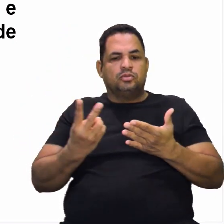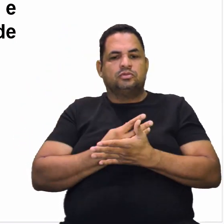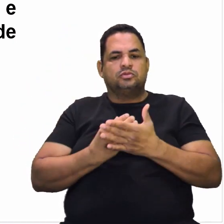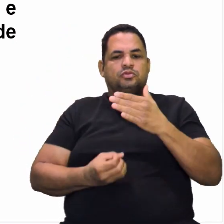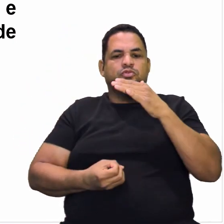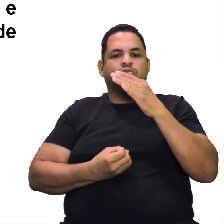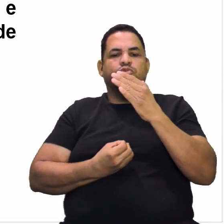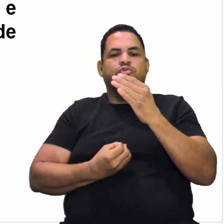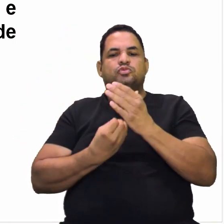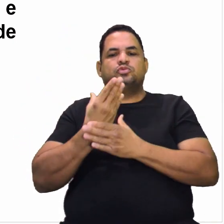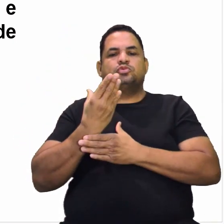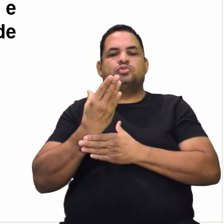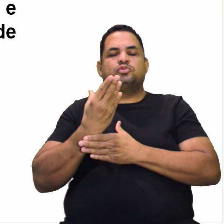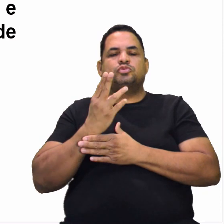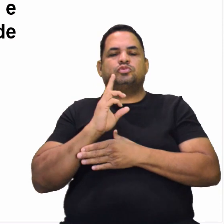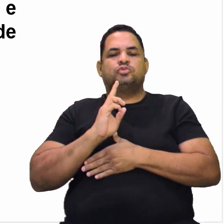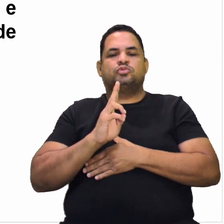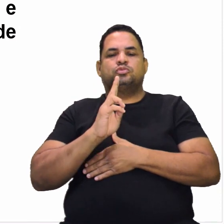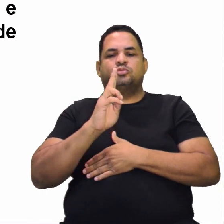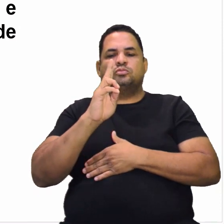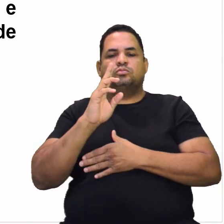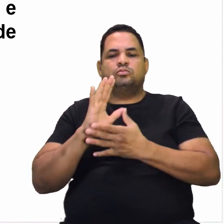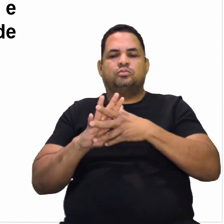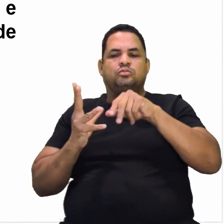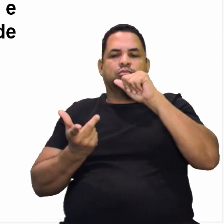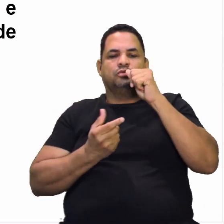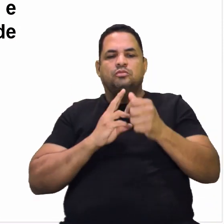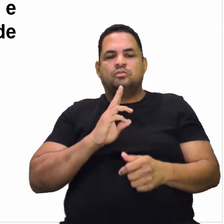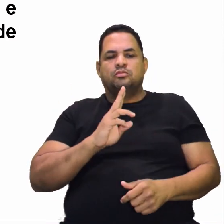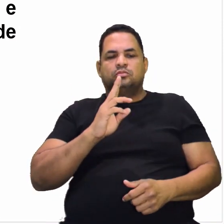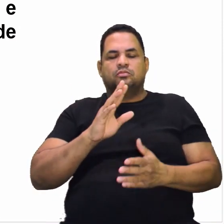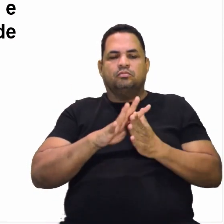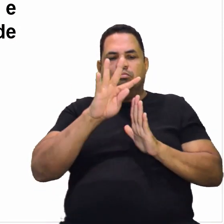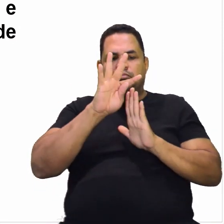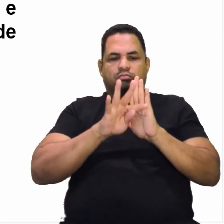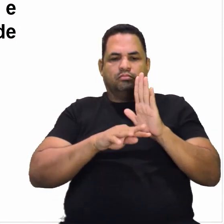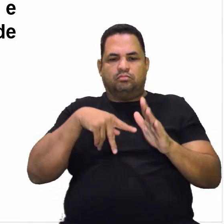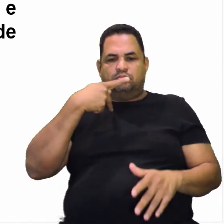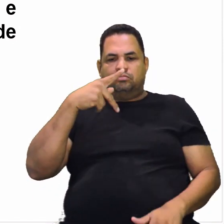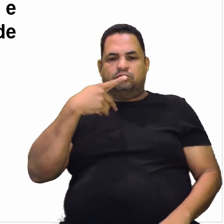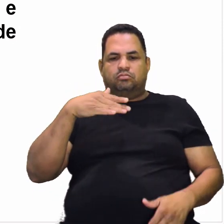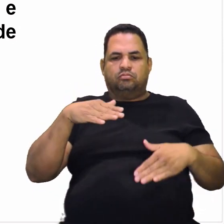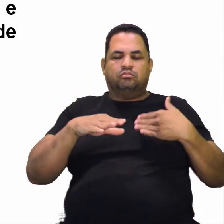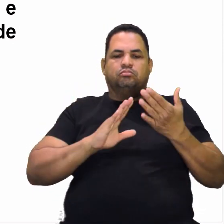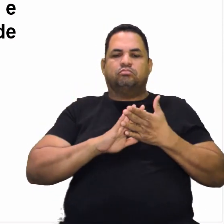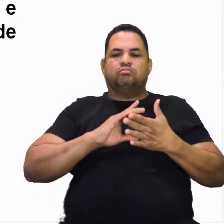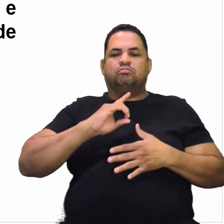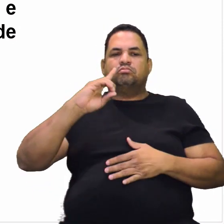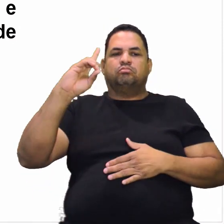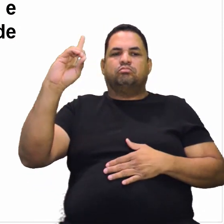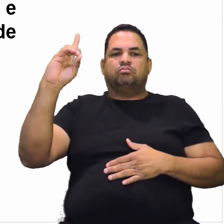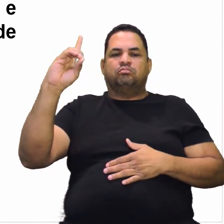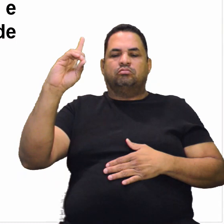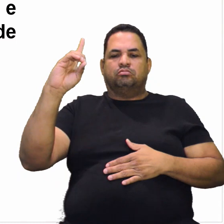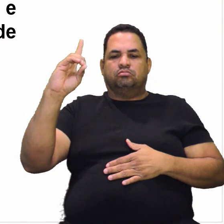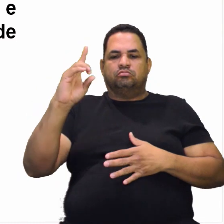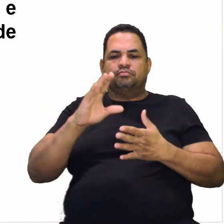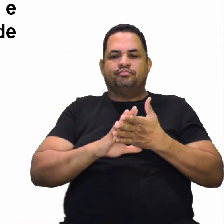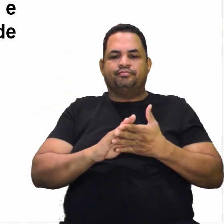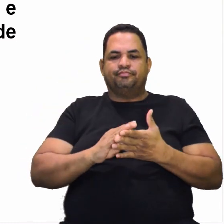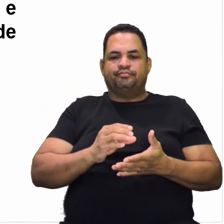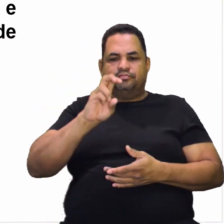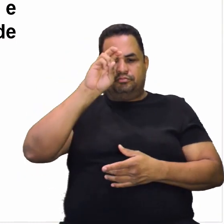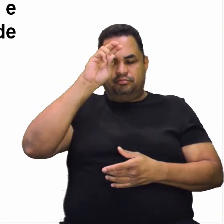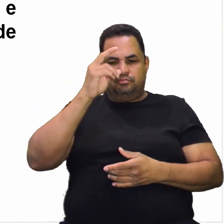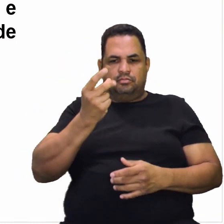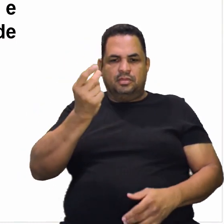mundo e o mantém vivo. O texto está falando de qual Deus do Egito Antigo? Meus